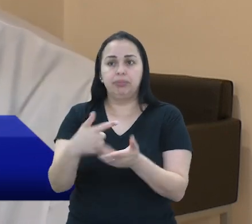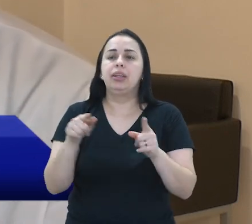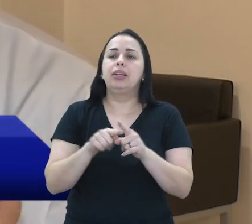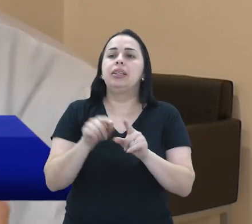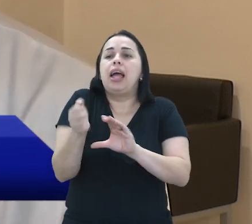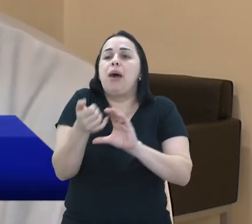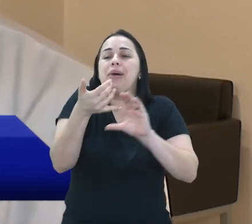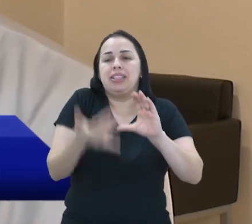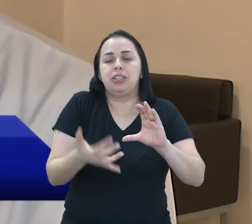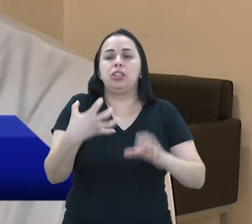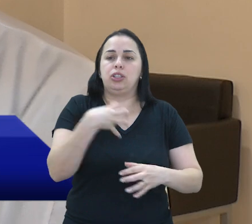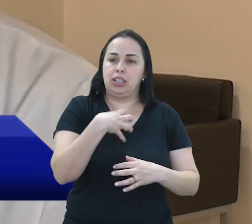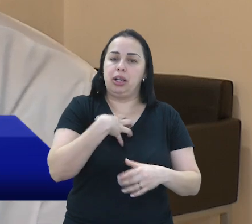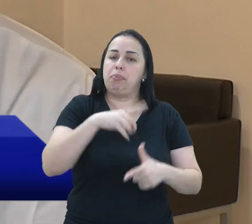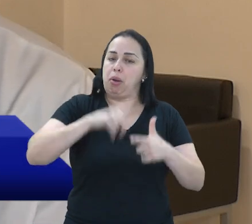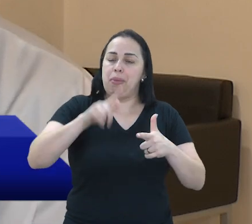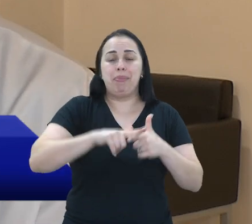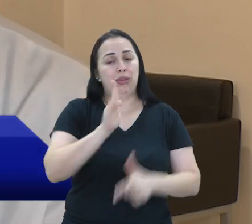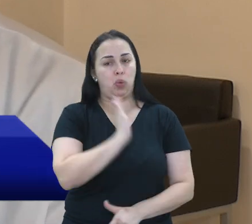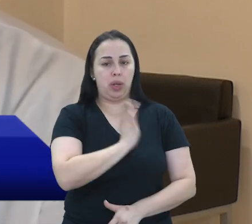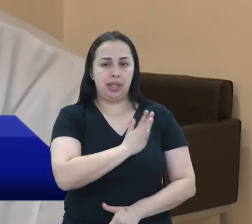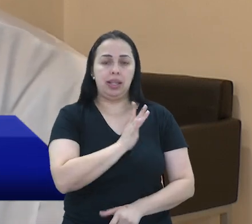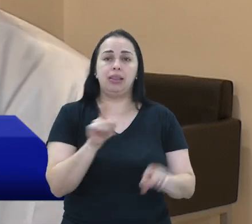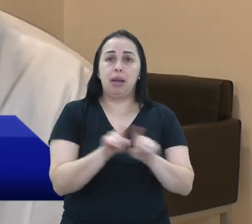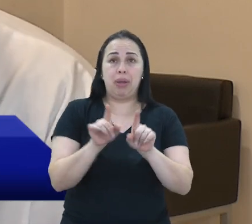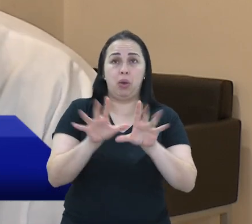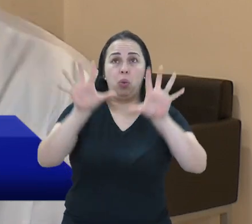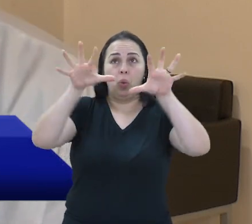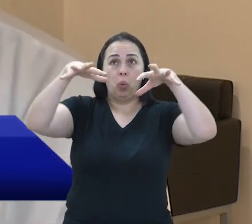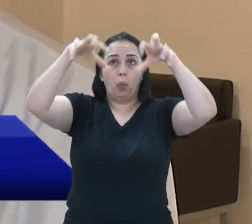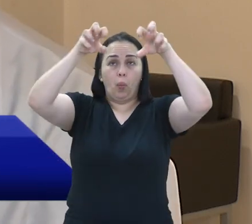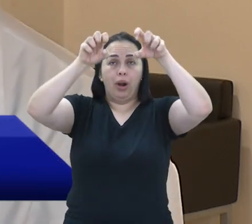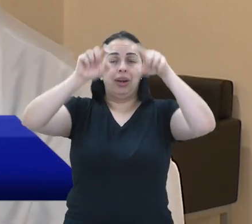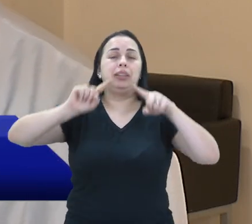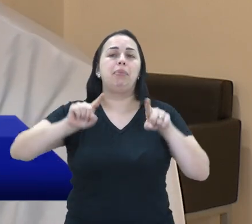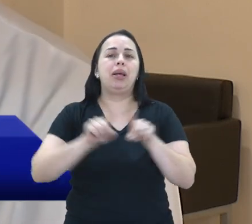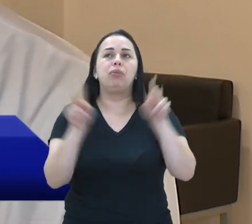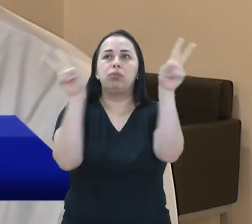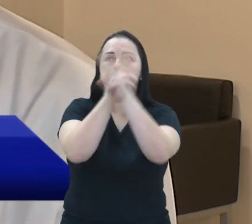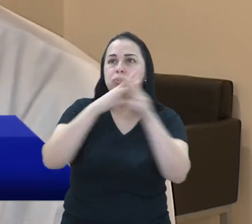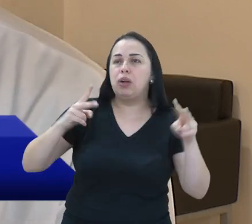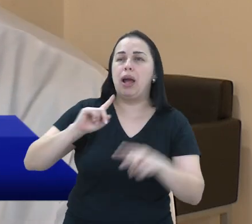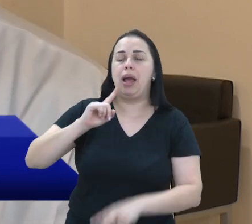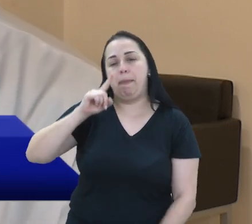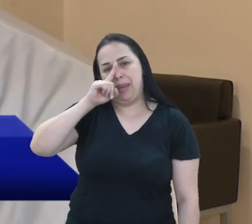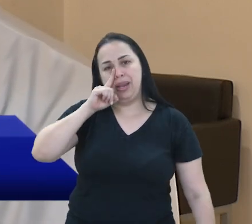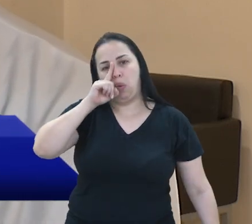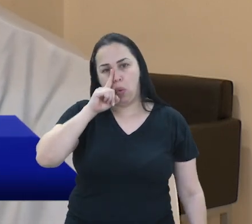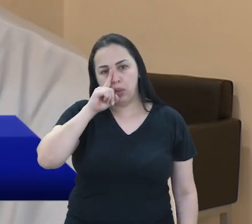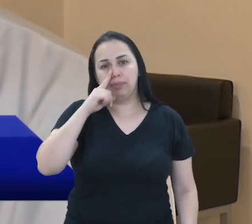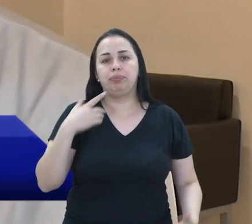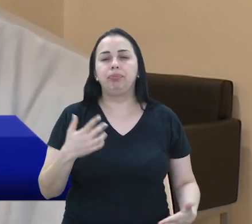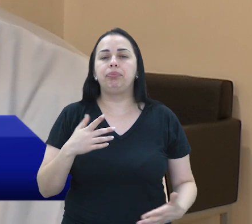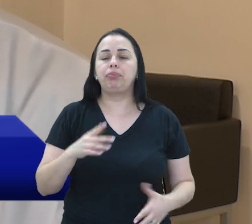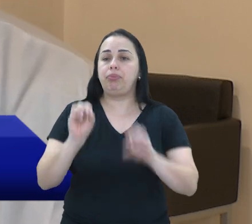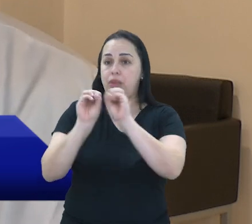ser caracterizados como sintomas cardiológicos. E esse tempo seco e a poluição são fatores de risco. Inclusive,